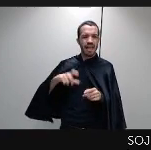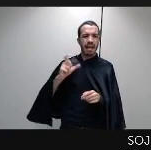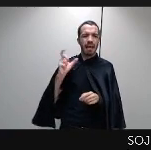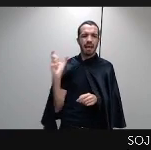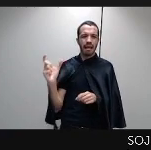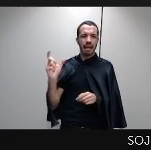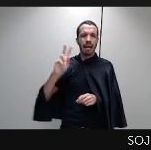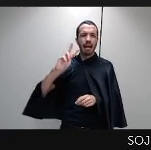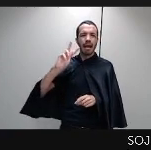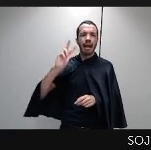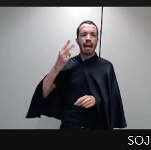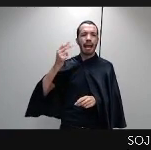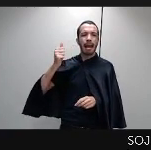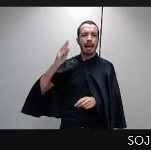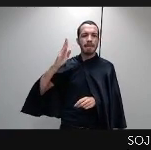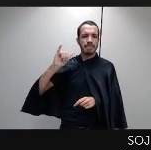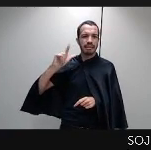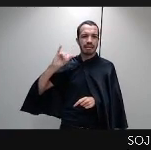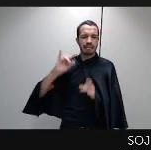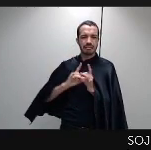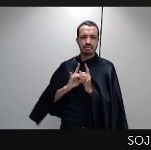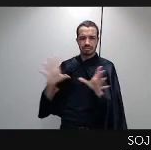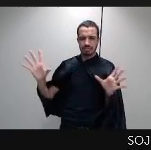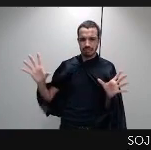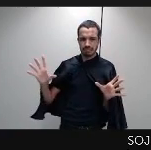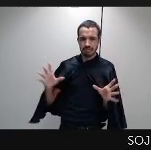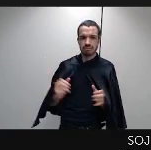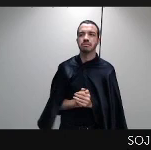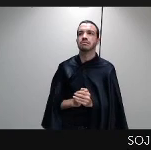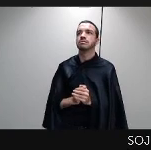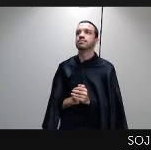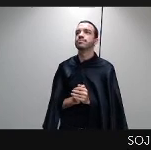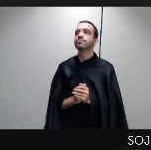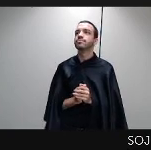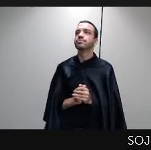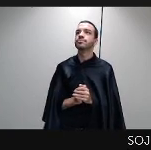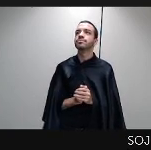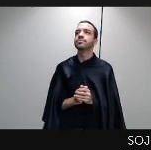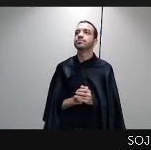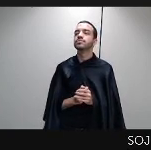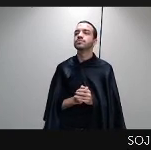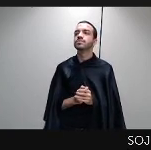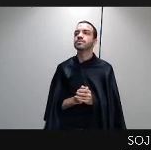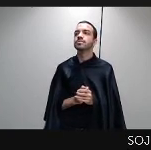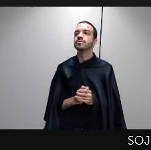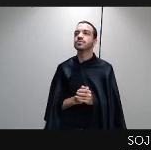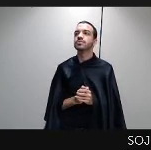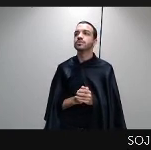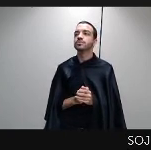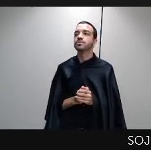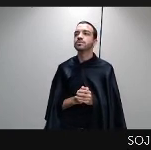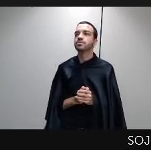preço não goza de garantia bem como 2013